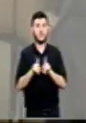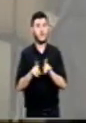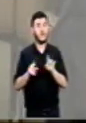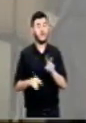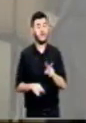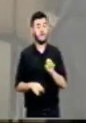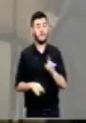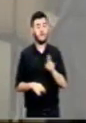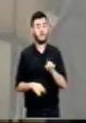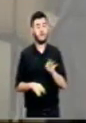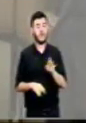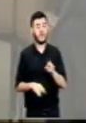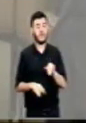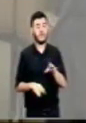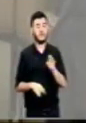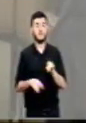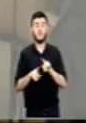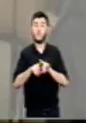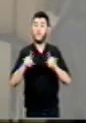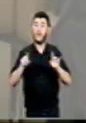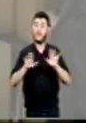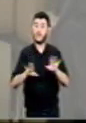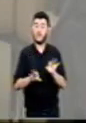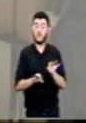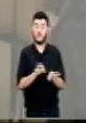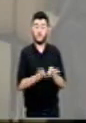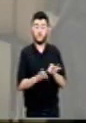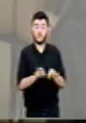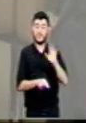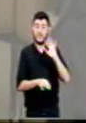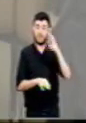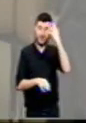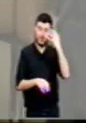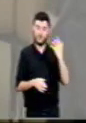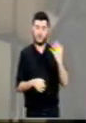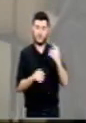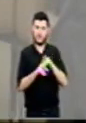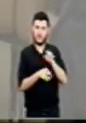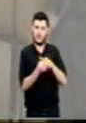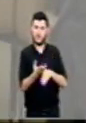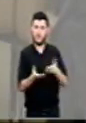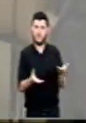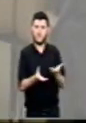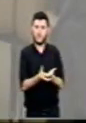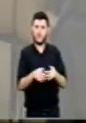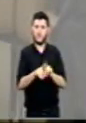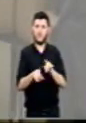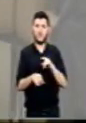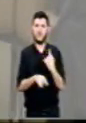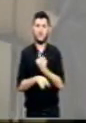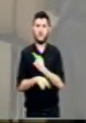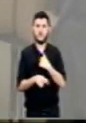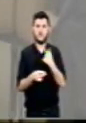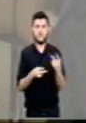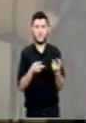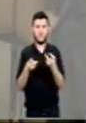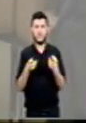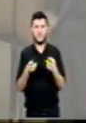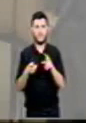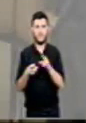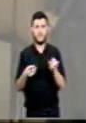Infelizmente, a decisão judicial que determinou esta medida, ela inclusive volta atrás e faz